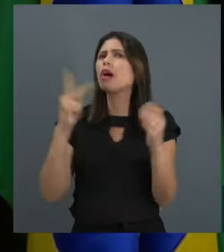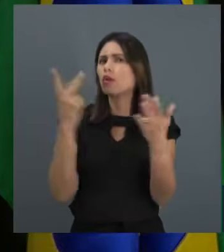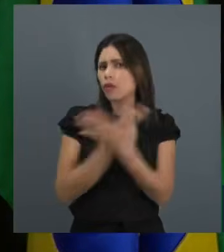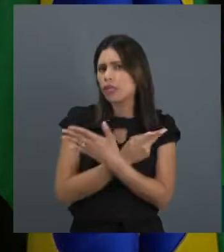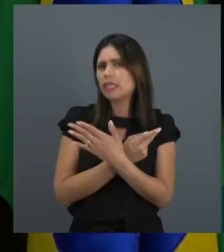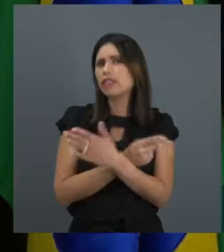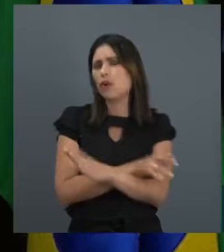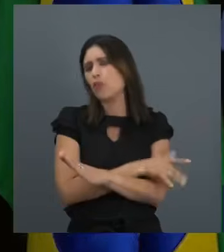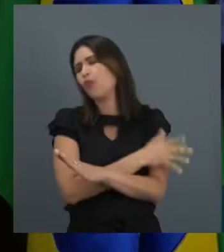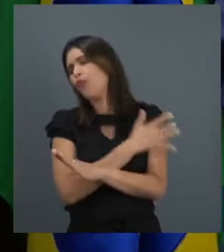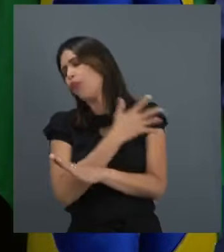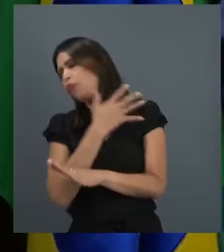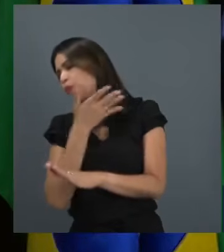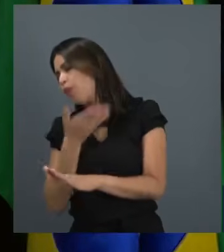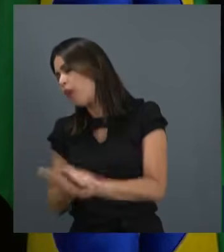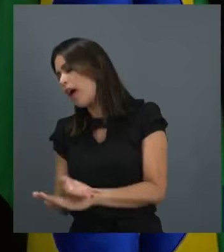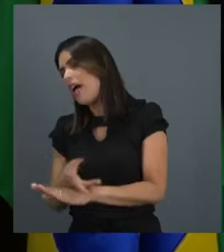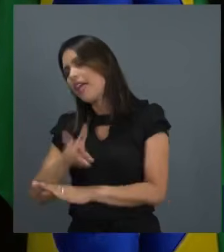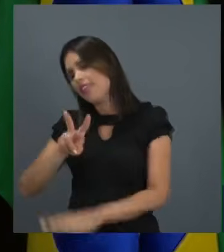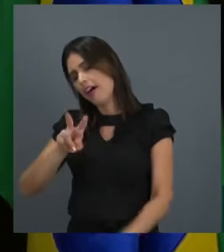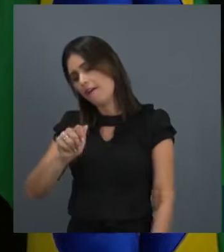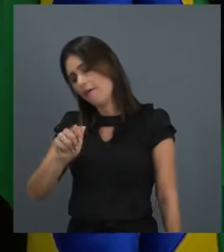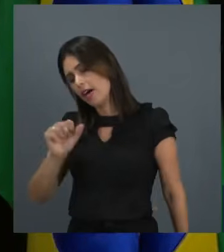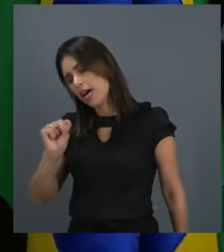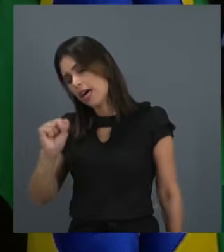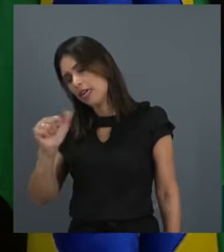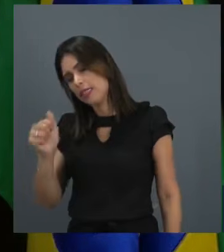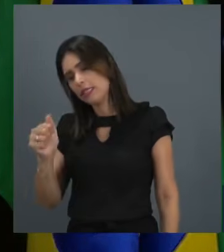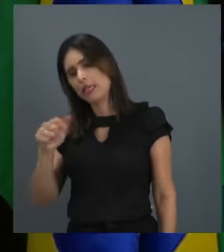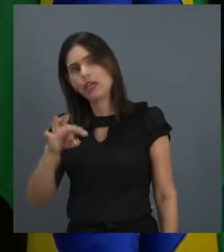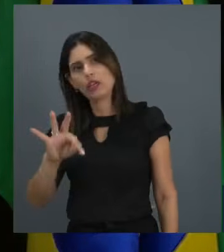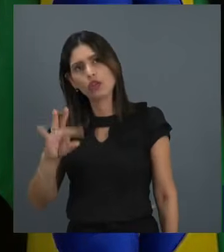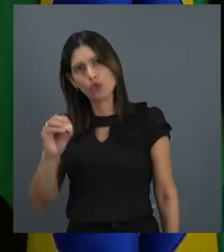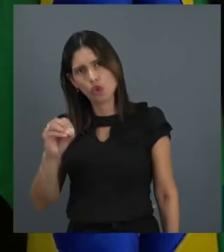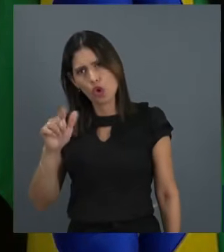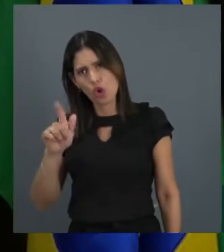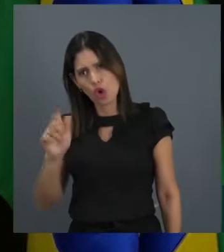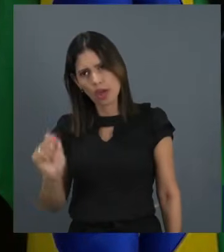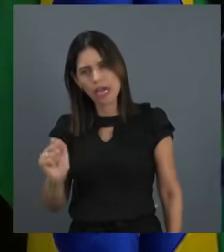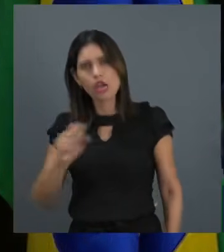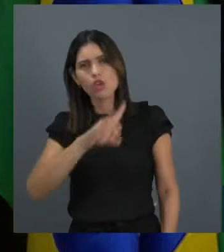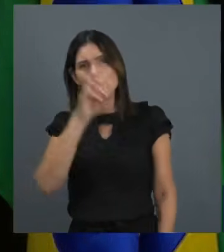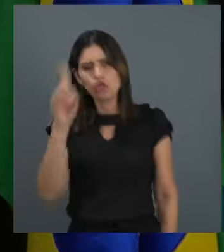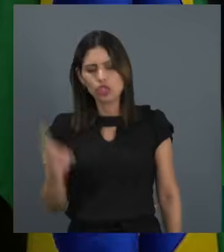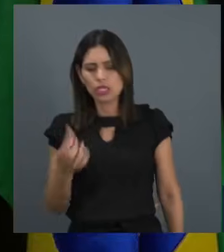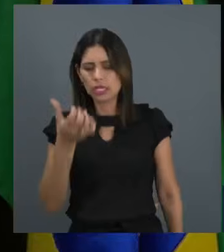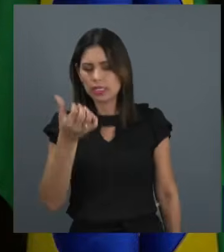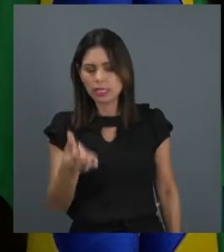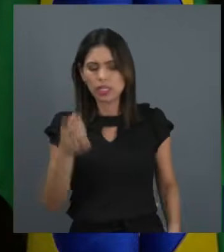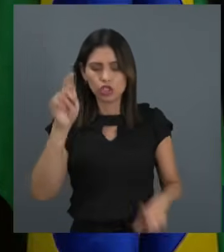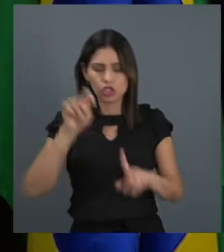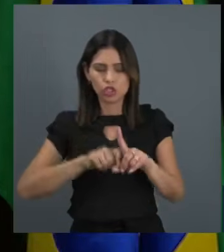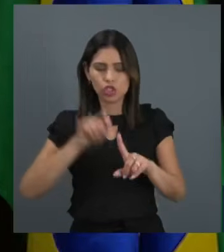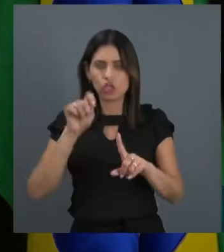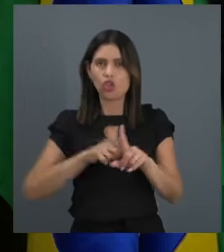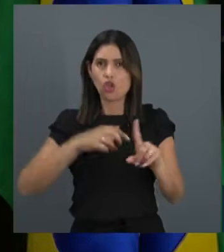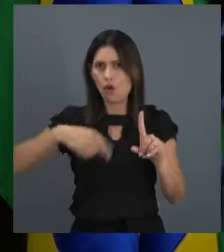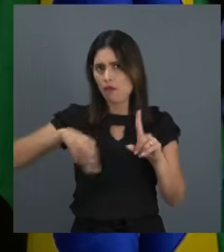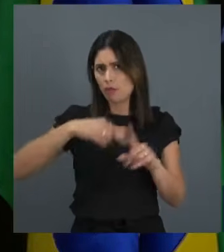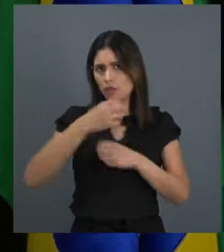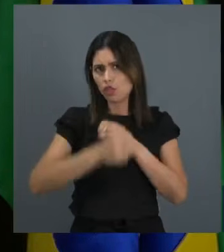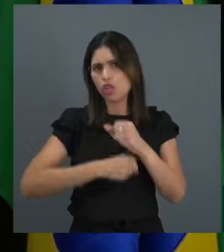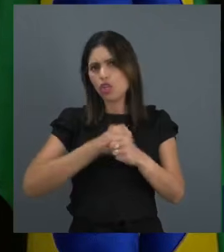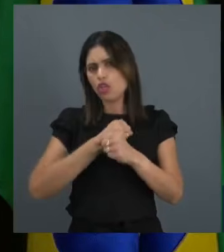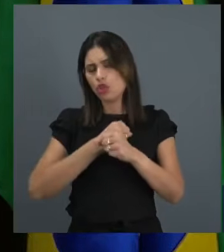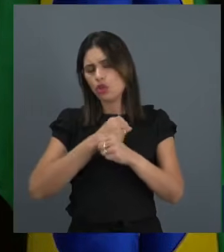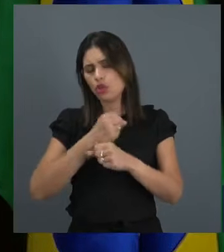sucessão de capítulos da Vaza Toga. Em 6 de dezembro de 2022, Ayrton Vieira envia a Eduardo Tagliaferro